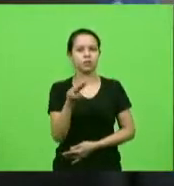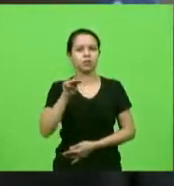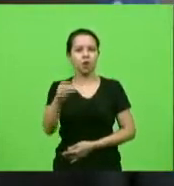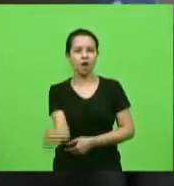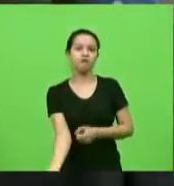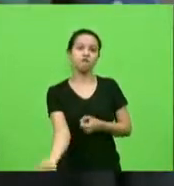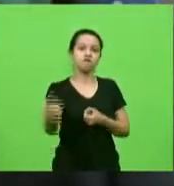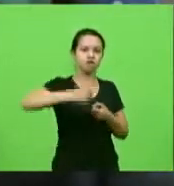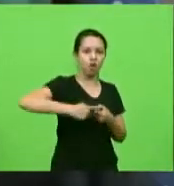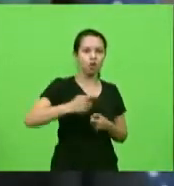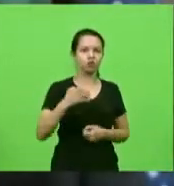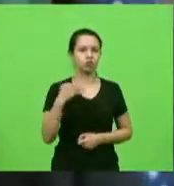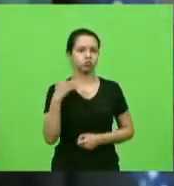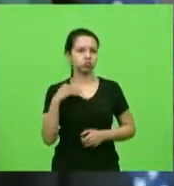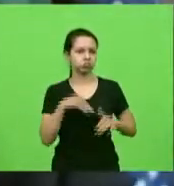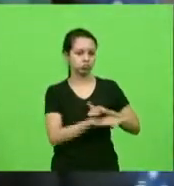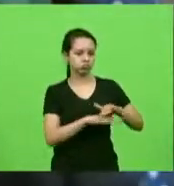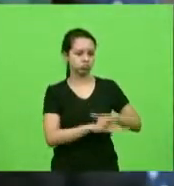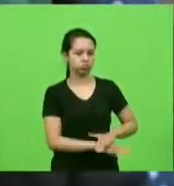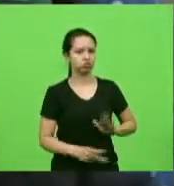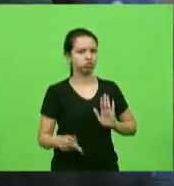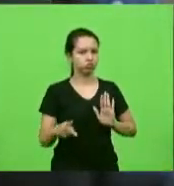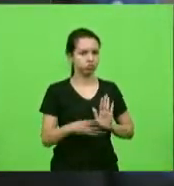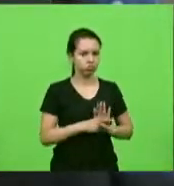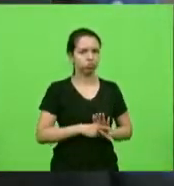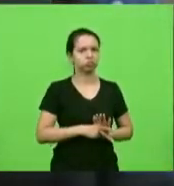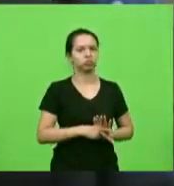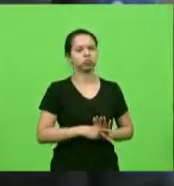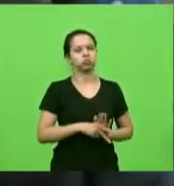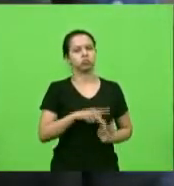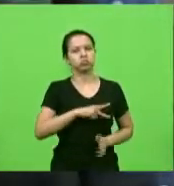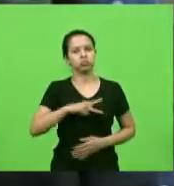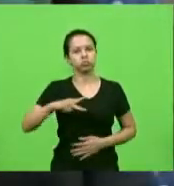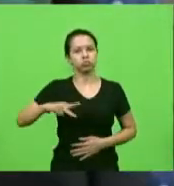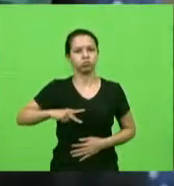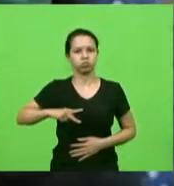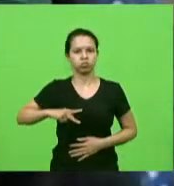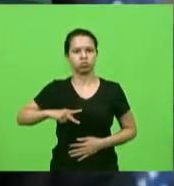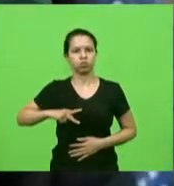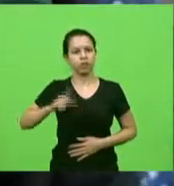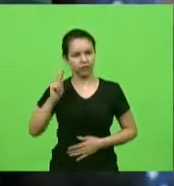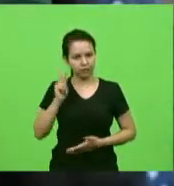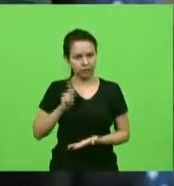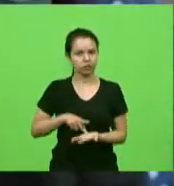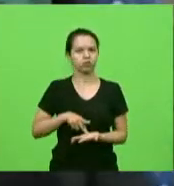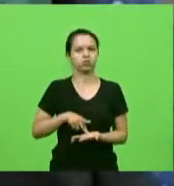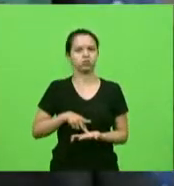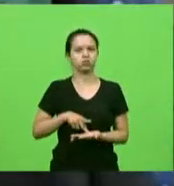voltem aos cofres públicos. Fecha aspas. Isso é verdadeiro.